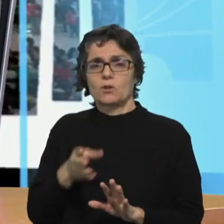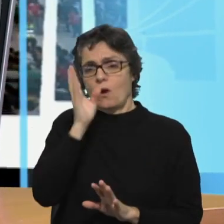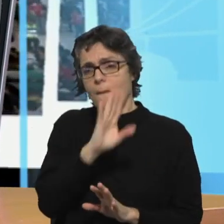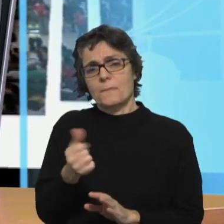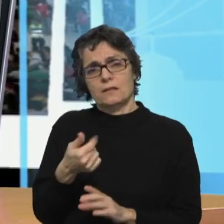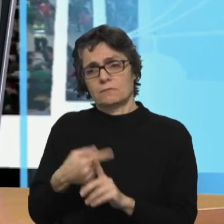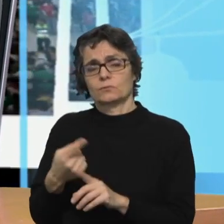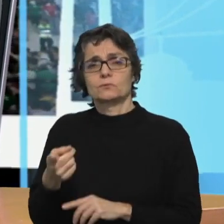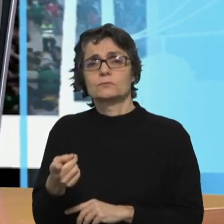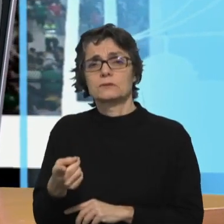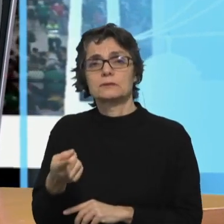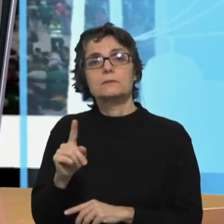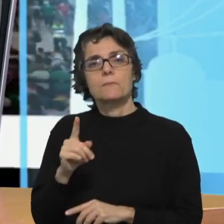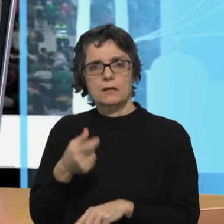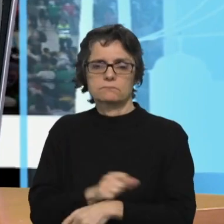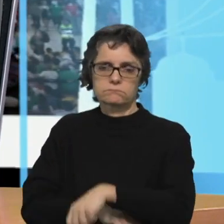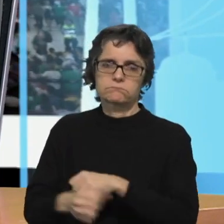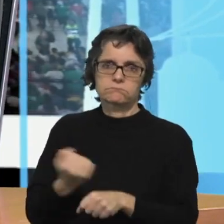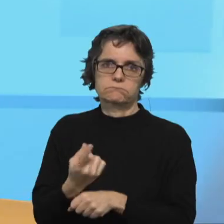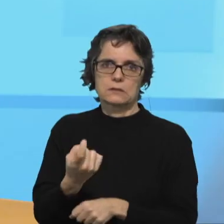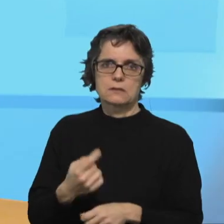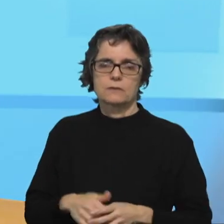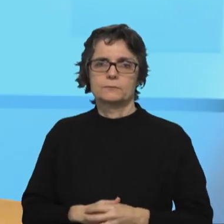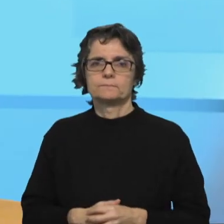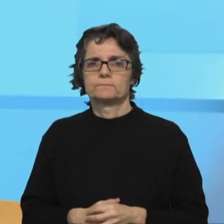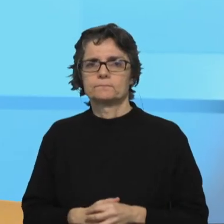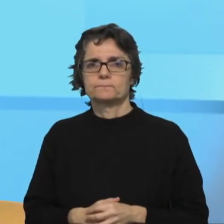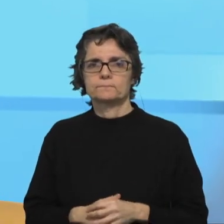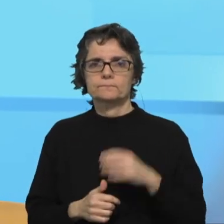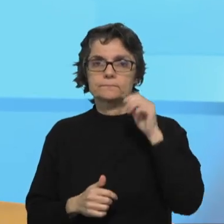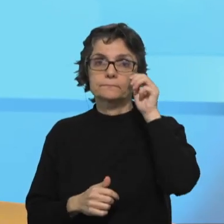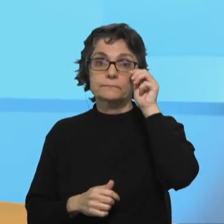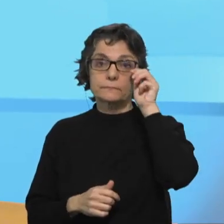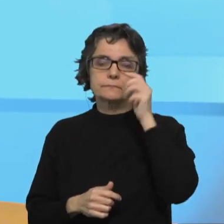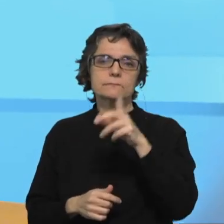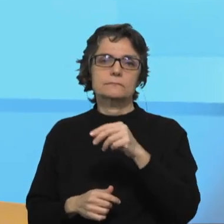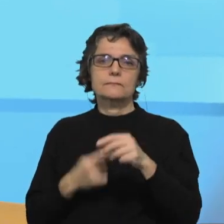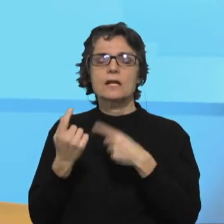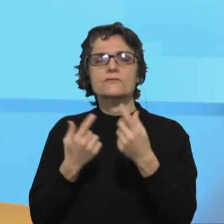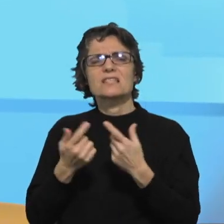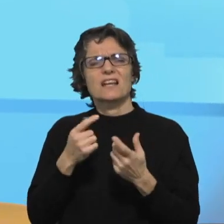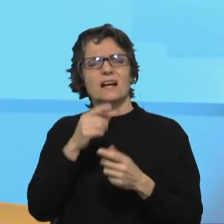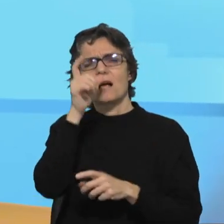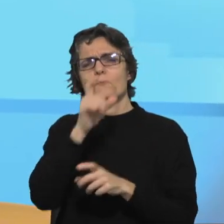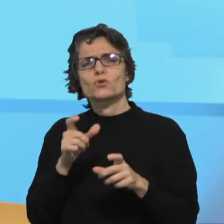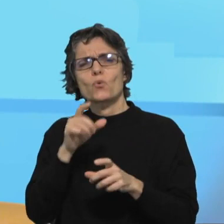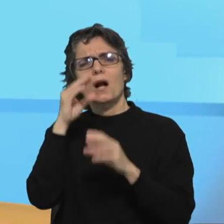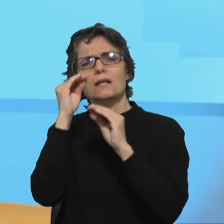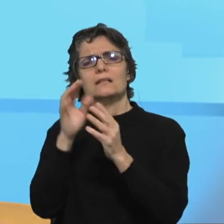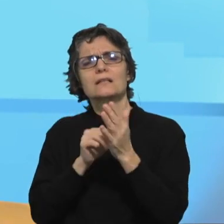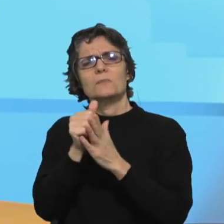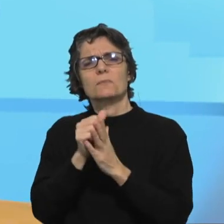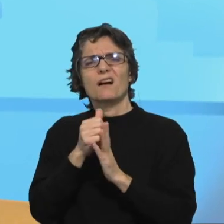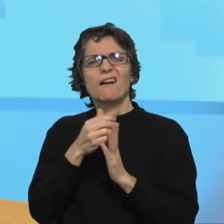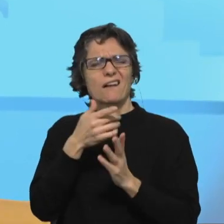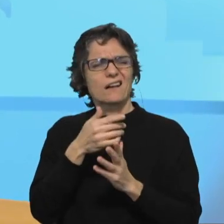sentido, mas é algo que vai ter que ser trabalhado. É uma questão de sensibilidade, até às vezes podemos dizer, há os catequistas mais idosos, às vezes não é por aí.